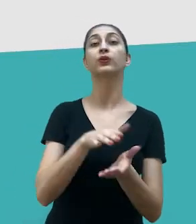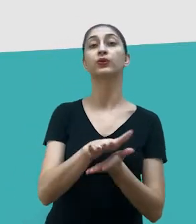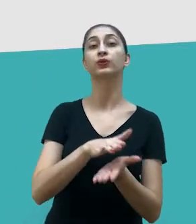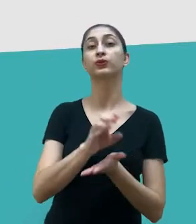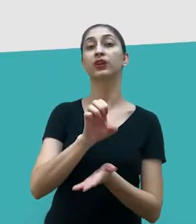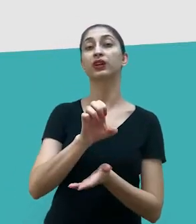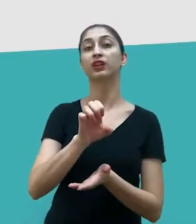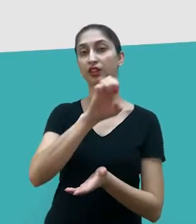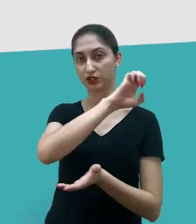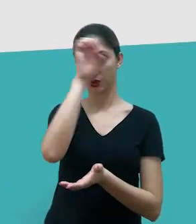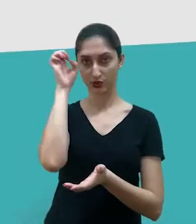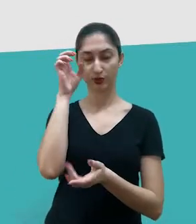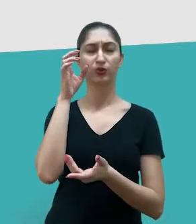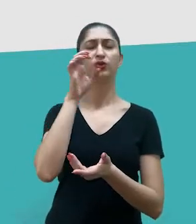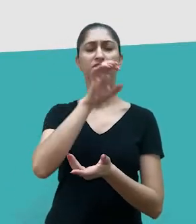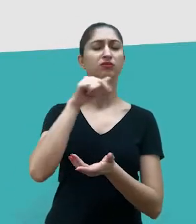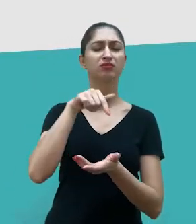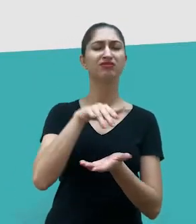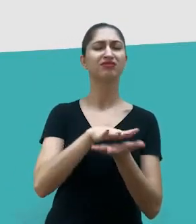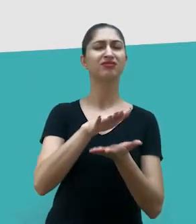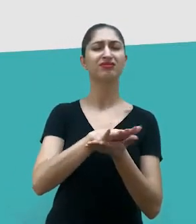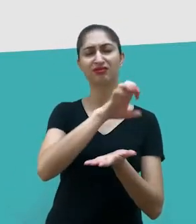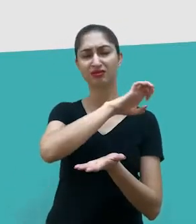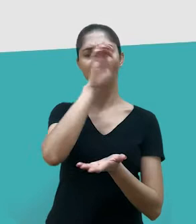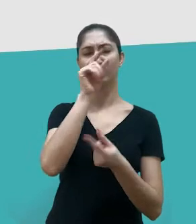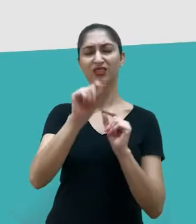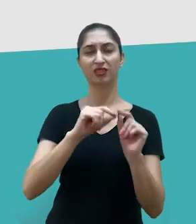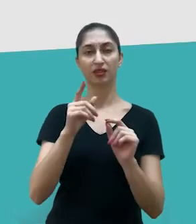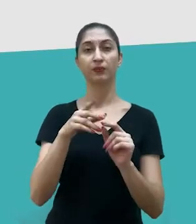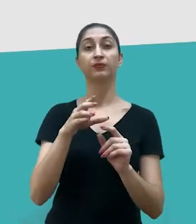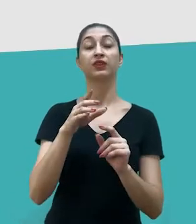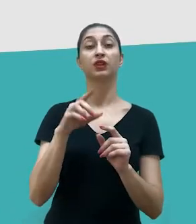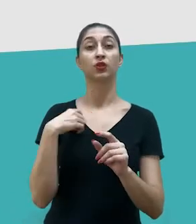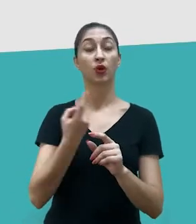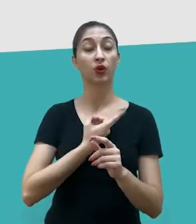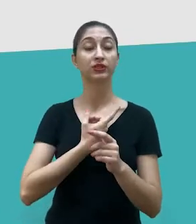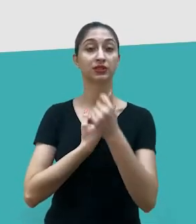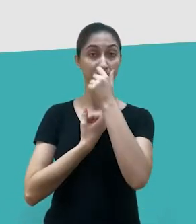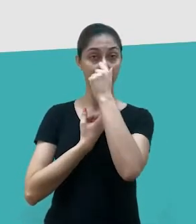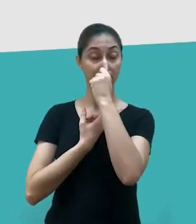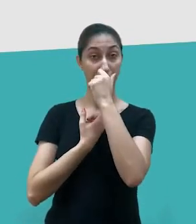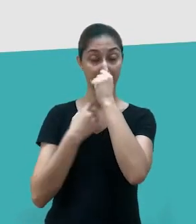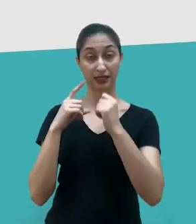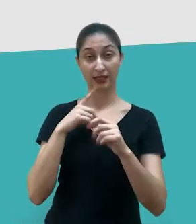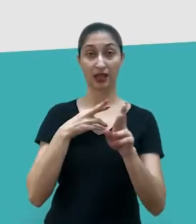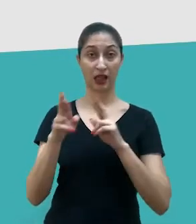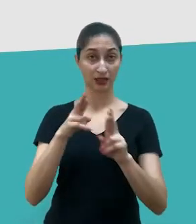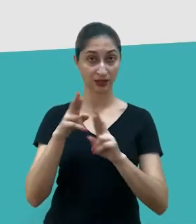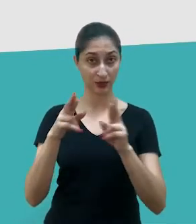consumo ético? É quando a gente tem uma relação de transparência e todas